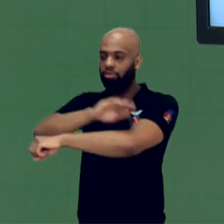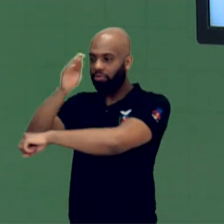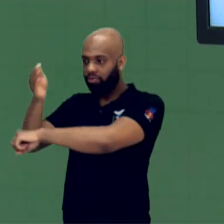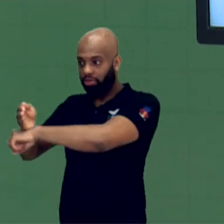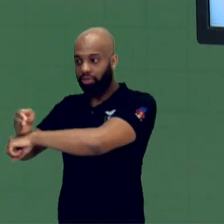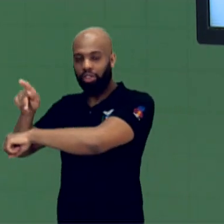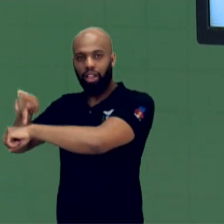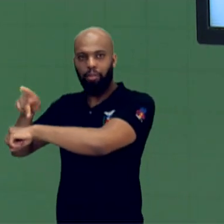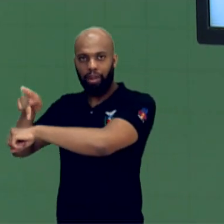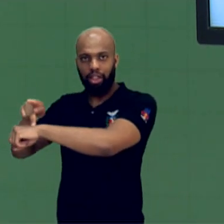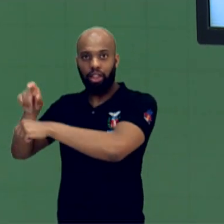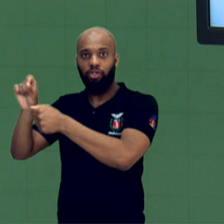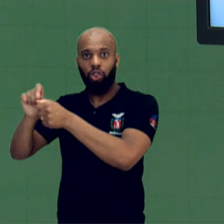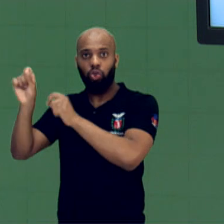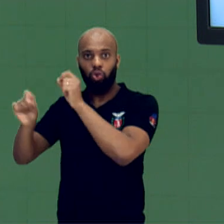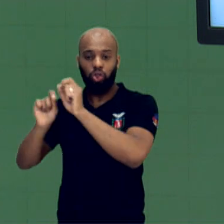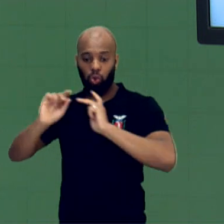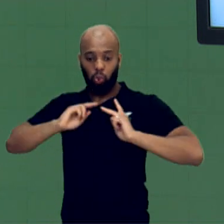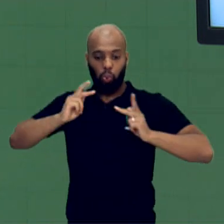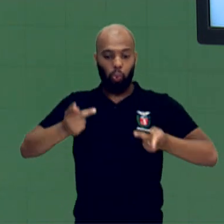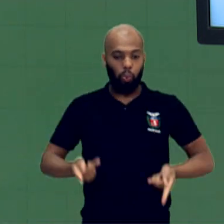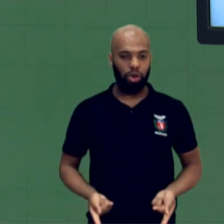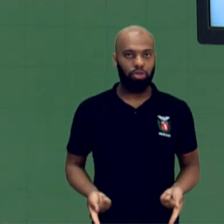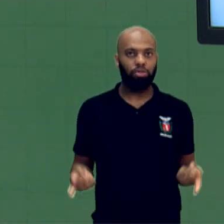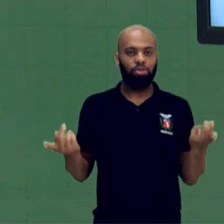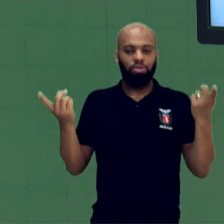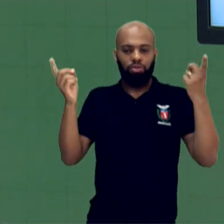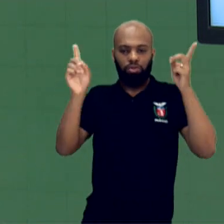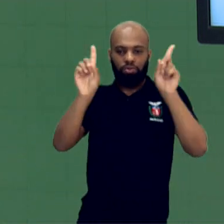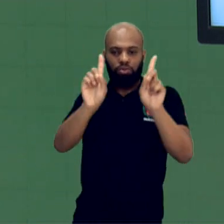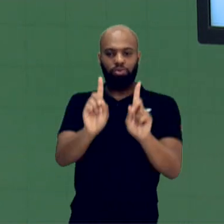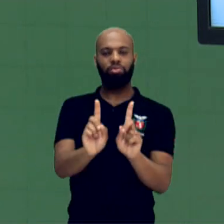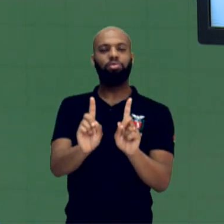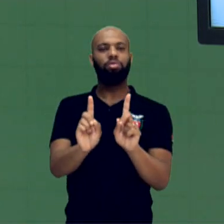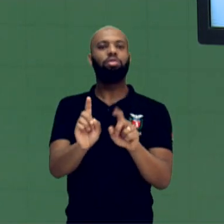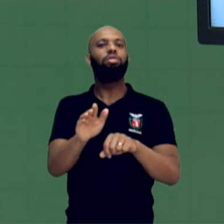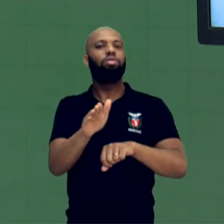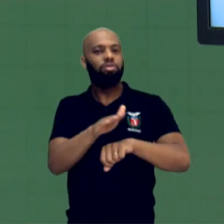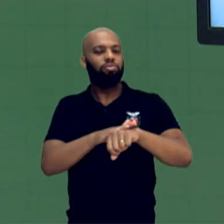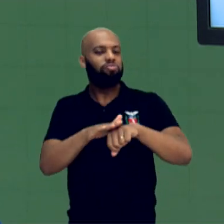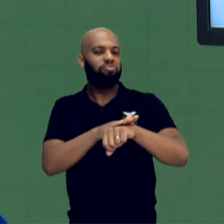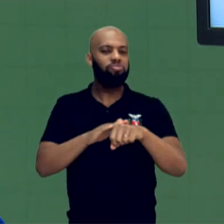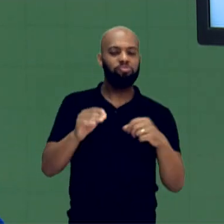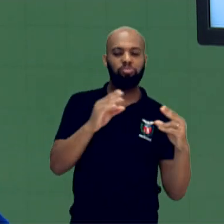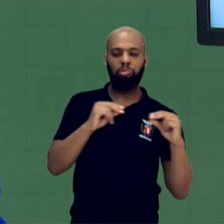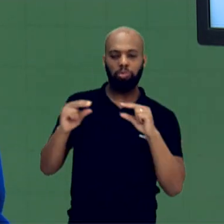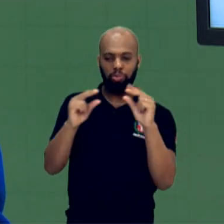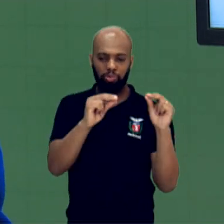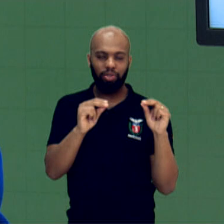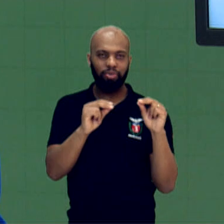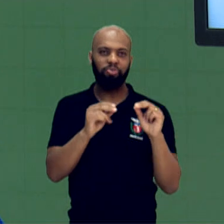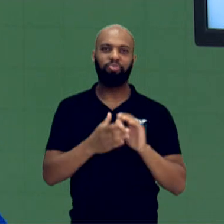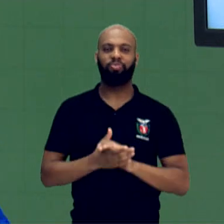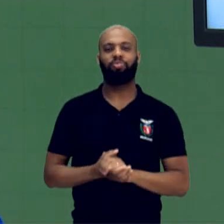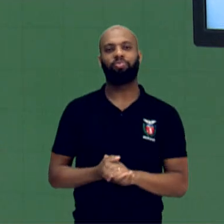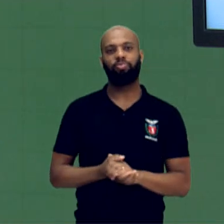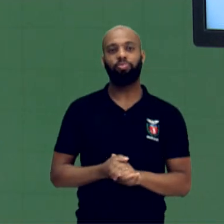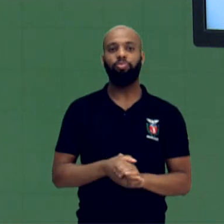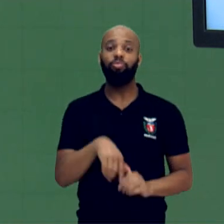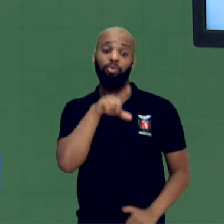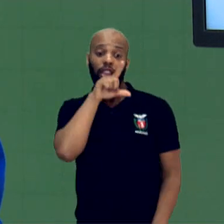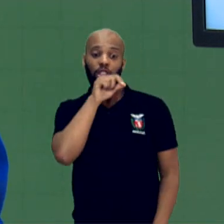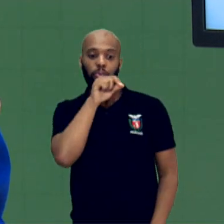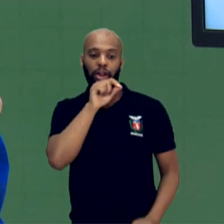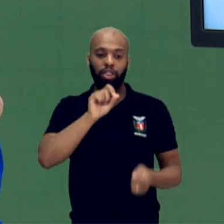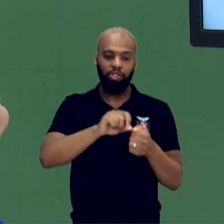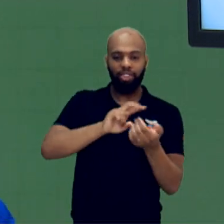transmitir a conversa entre um e outro, mesmo eles não conseguindo se ver. Essa é a história, se eu não me engano,